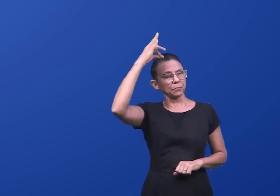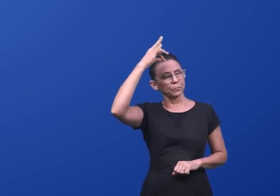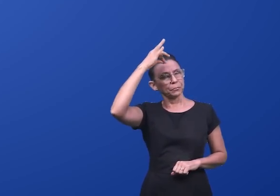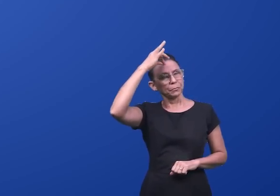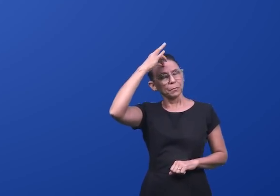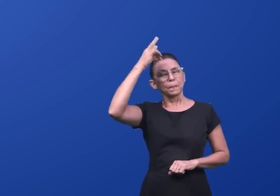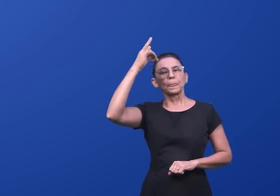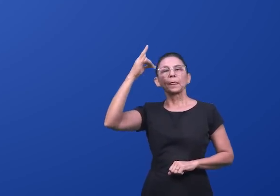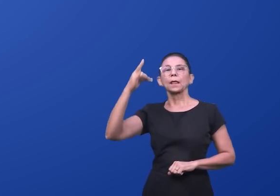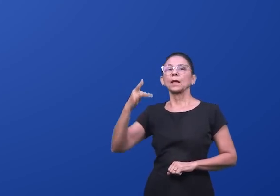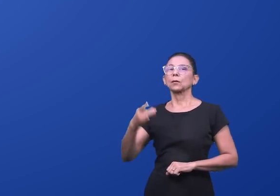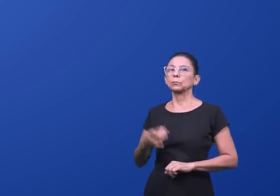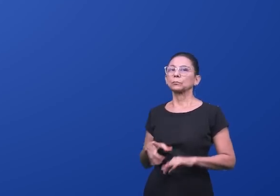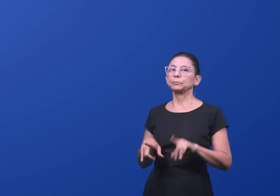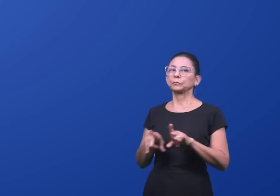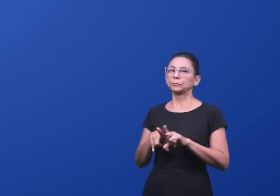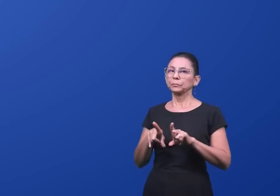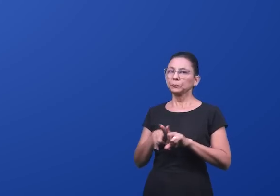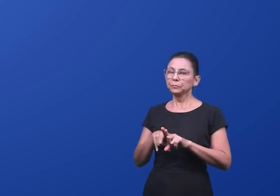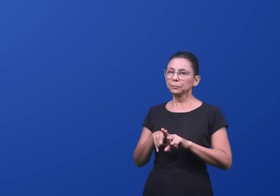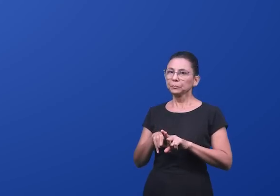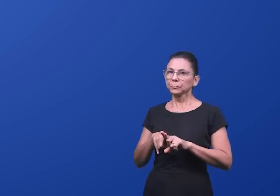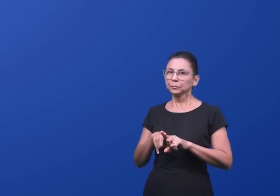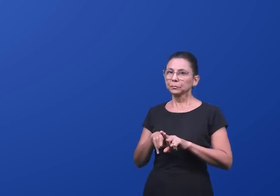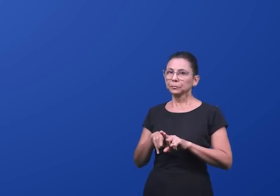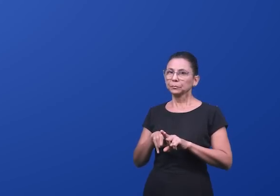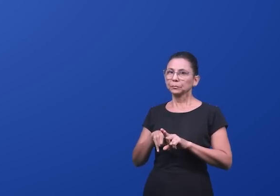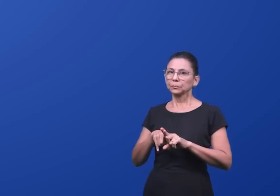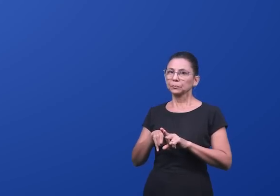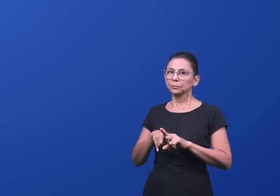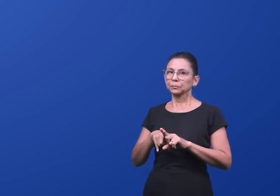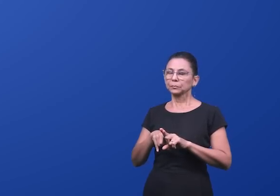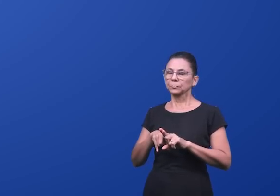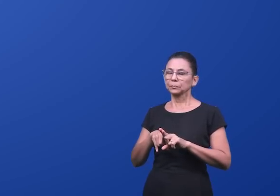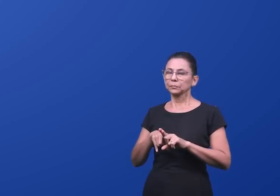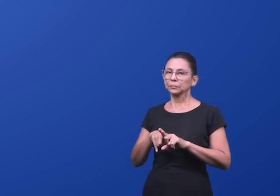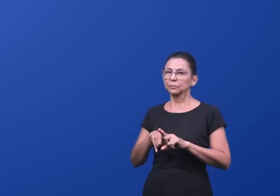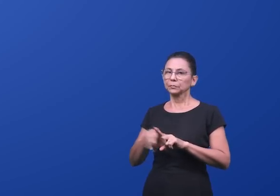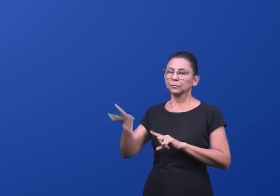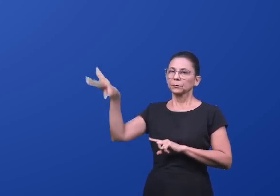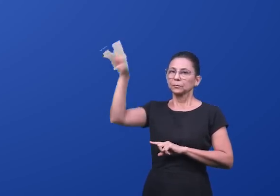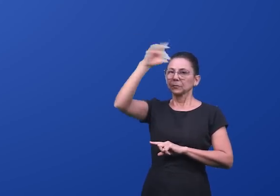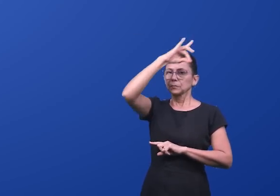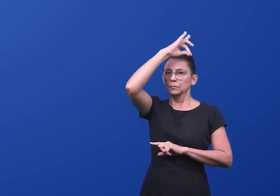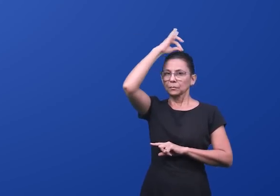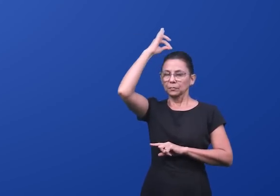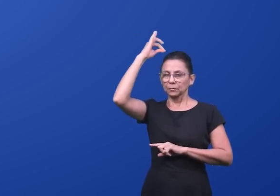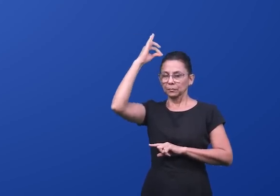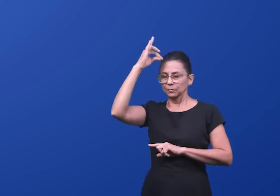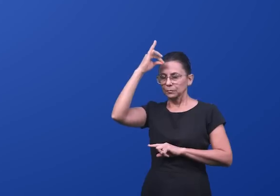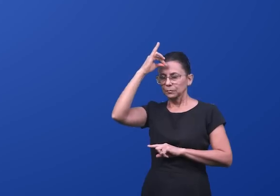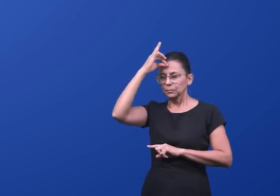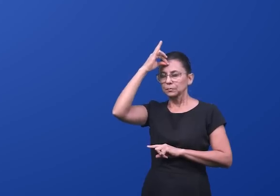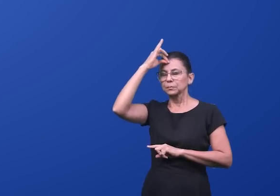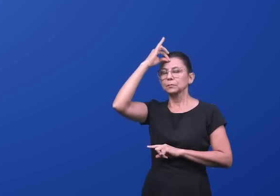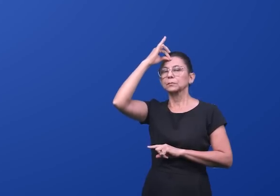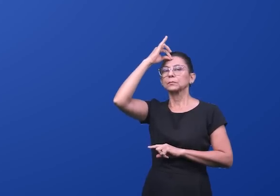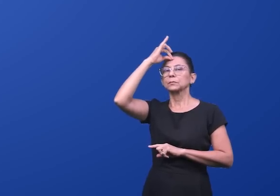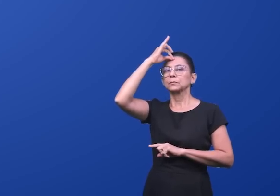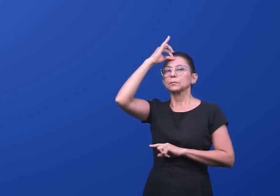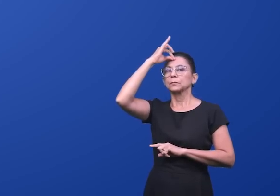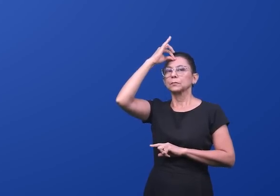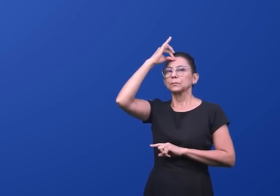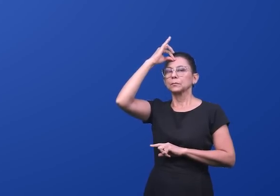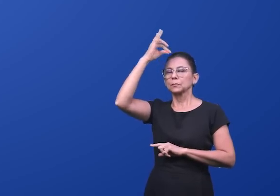mistério, que é o Espírito Santo. Ao mesmo tempo, a igreja é usada pelo Espírito